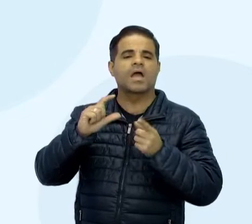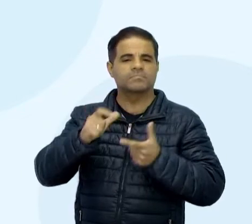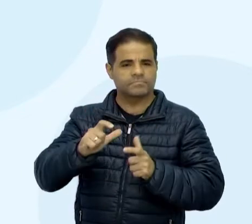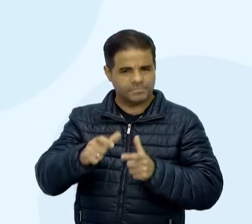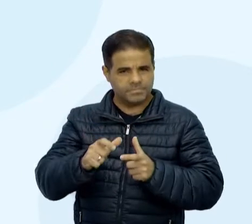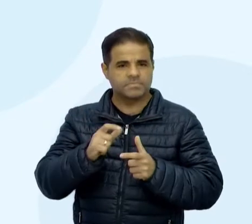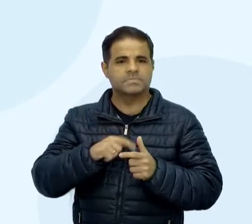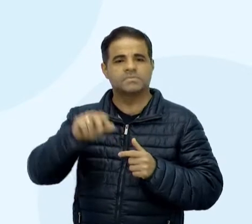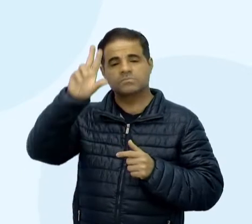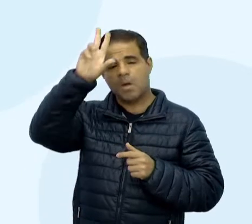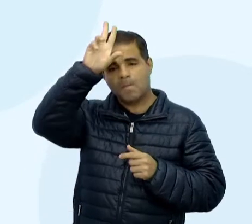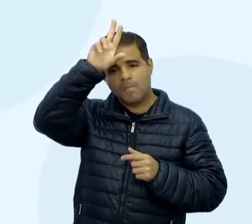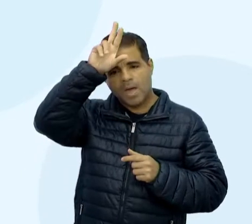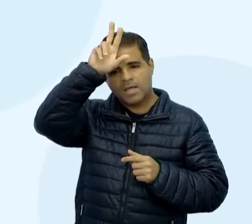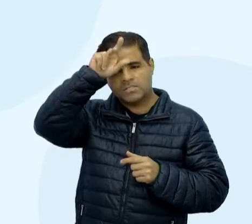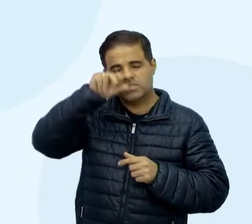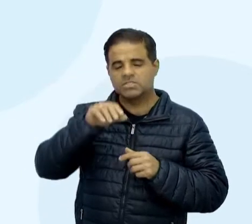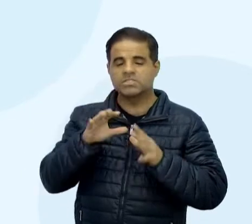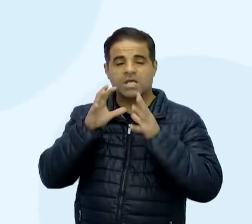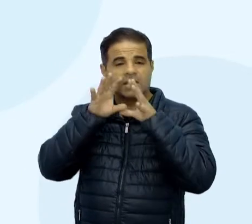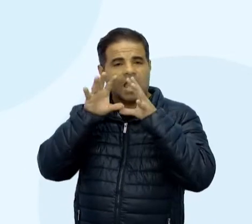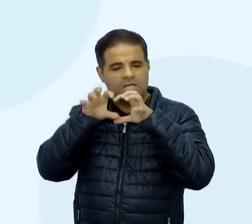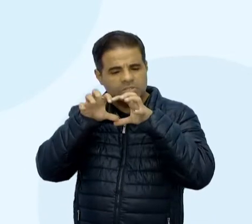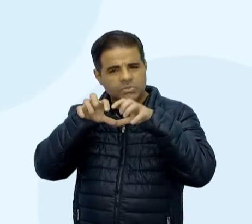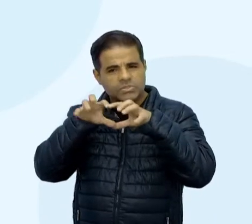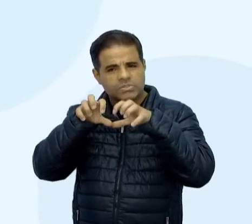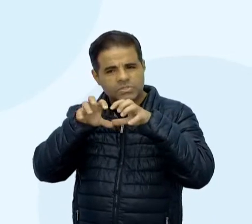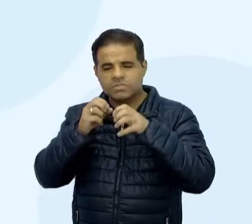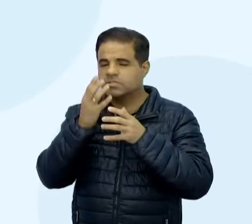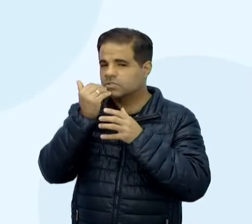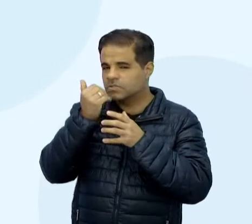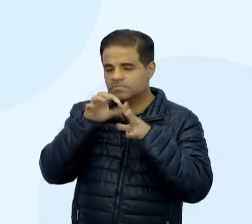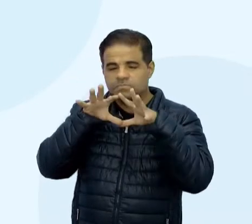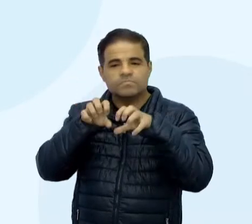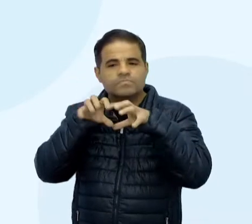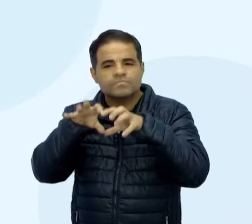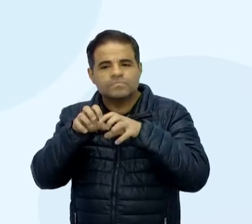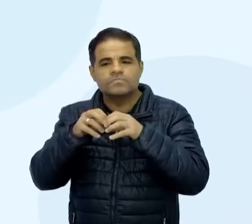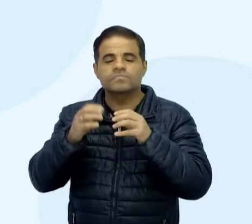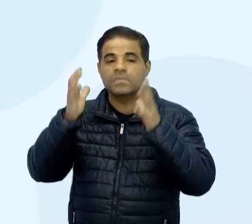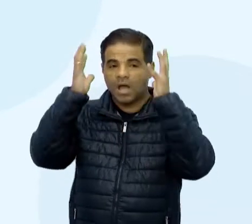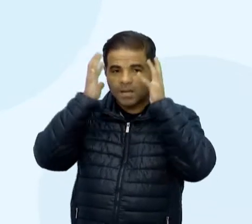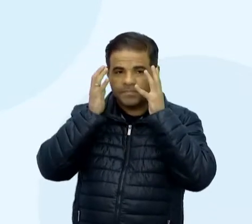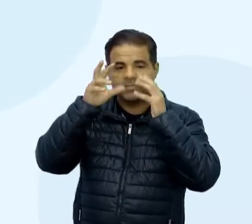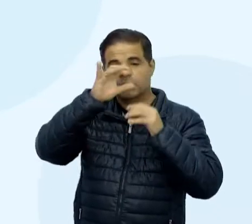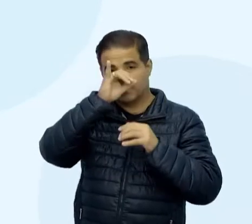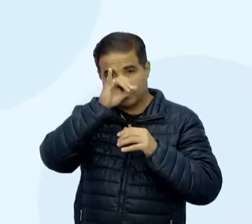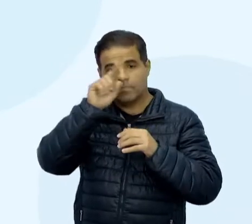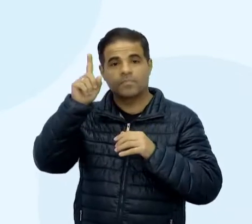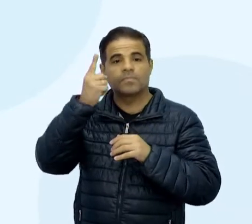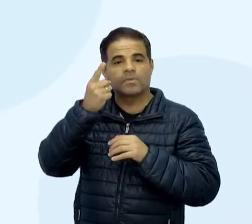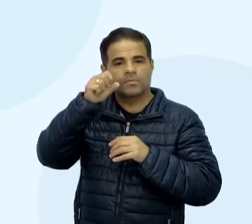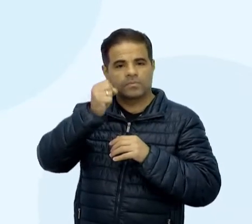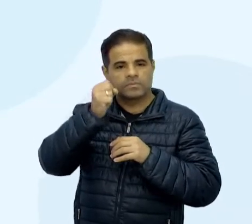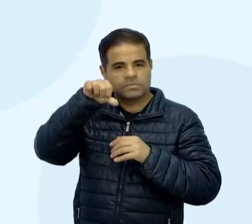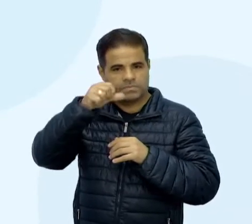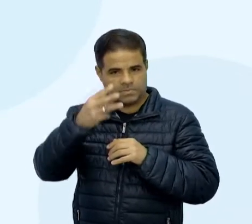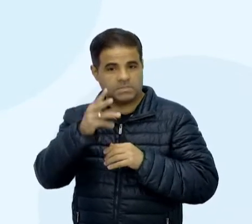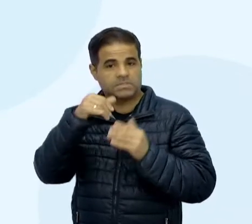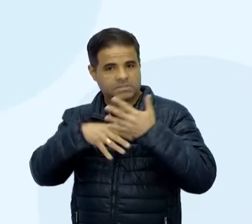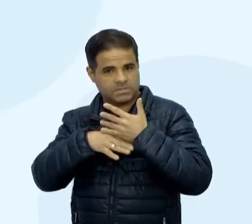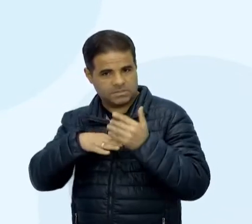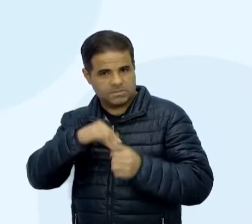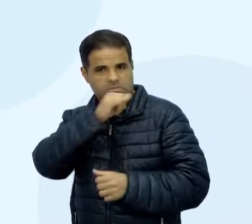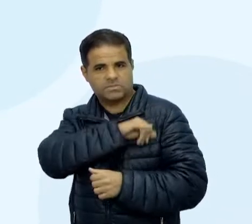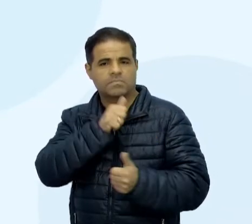baratinha e ela está devorando a cabeça de um porco. Então, em 1893, na cidade do Rio de Janeiro,